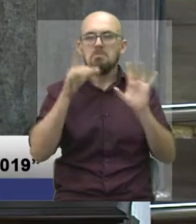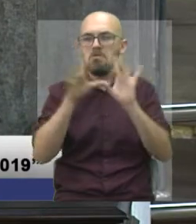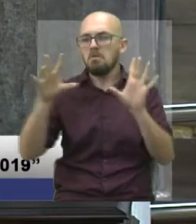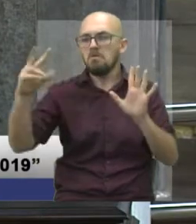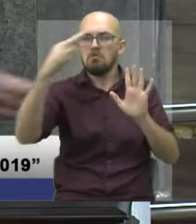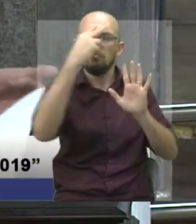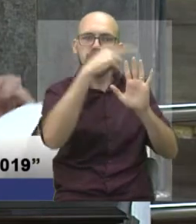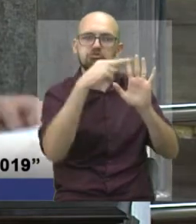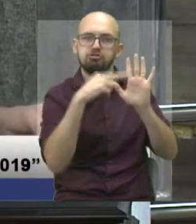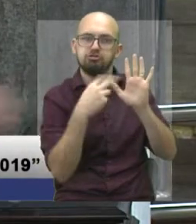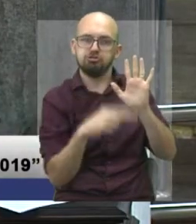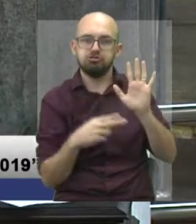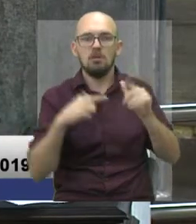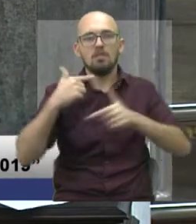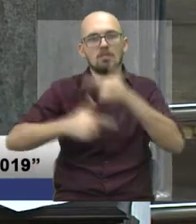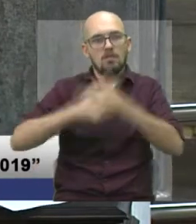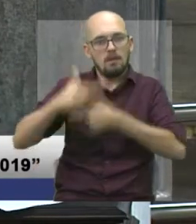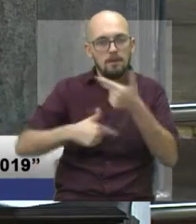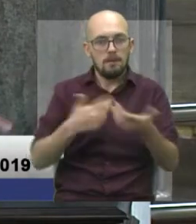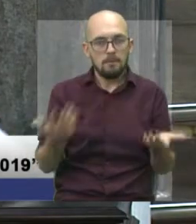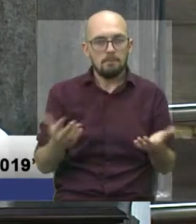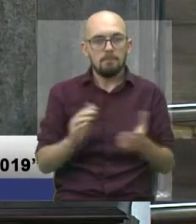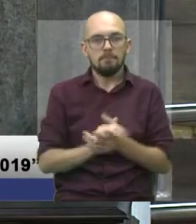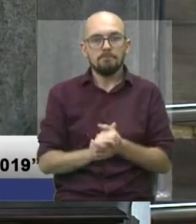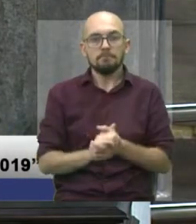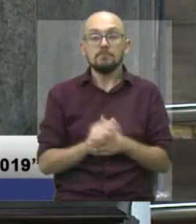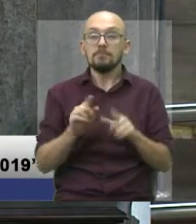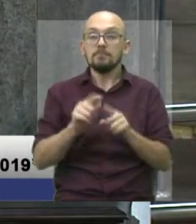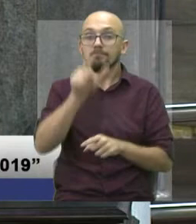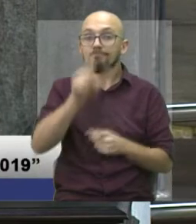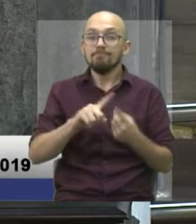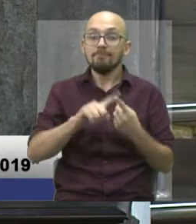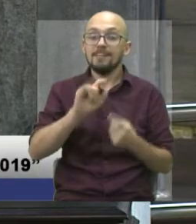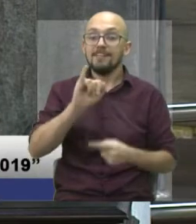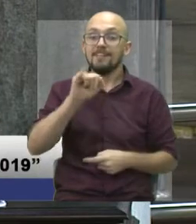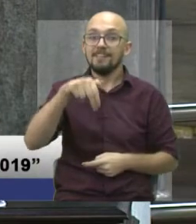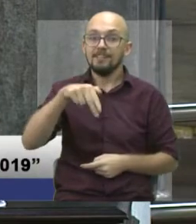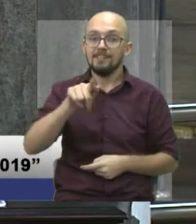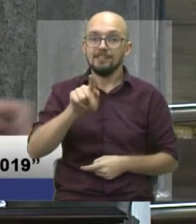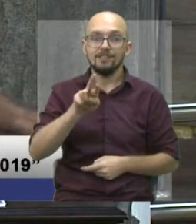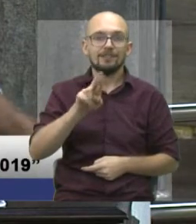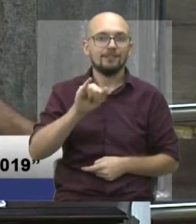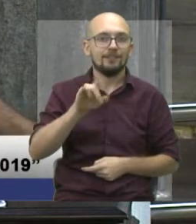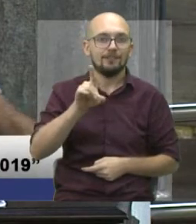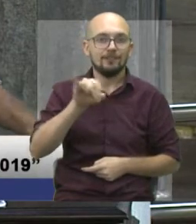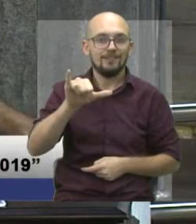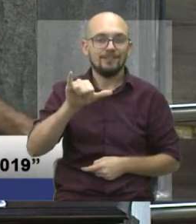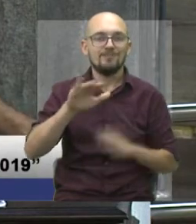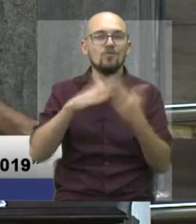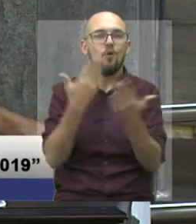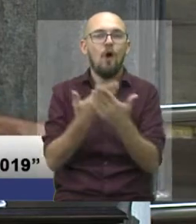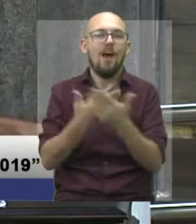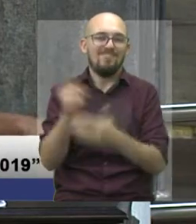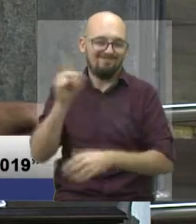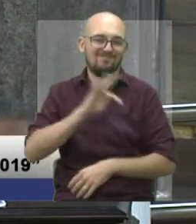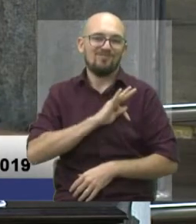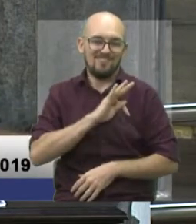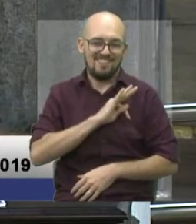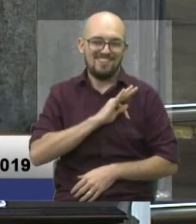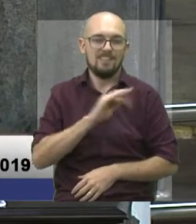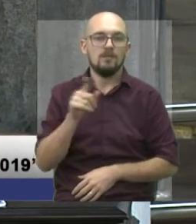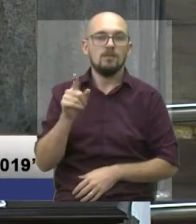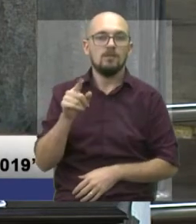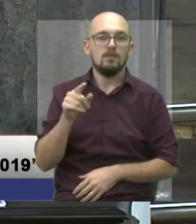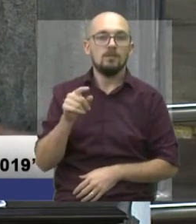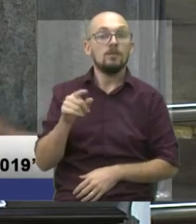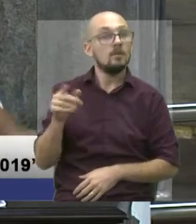do trabalho. Mas a aluna Ingrid, que é da escola Dr. Tolentino Miraglia, e falo hoje em